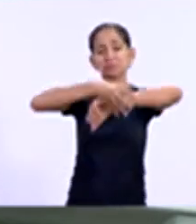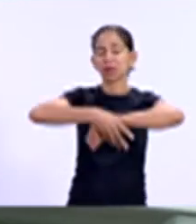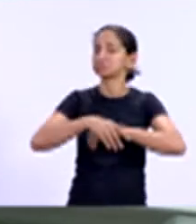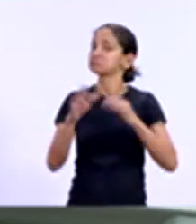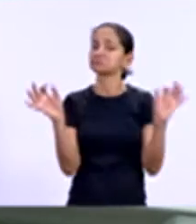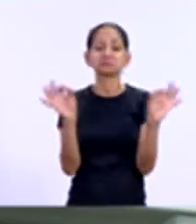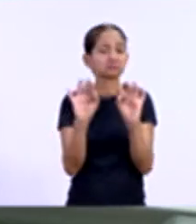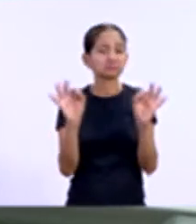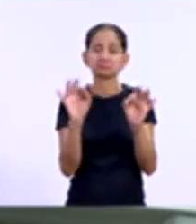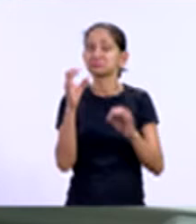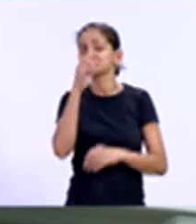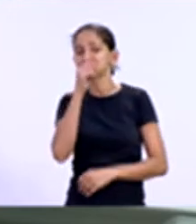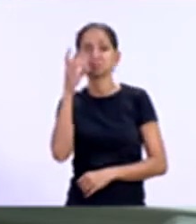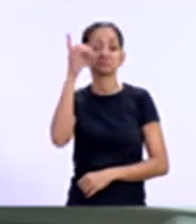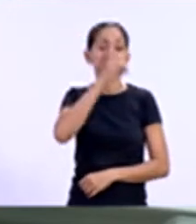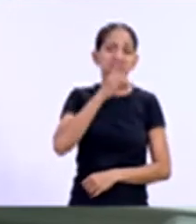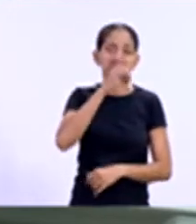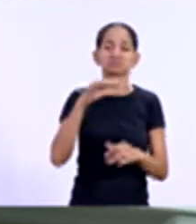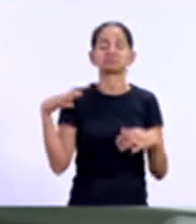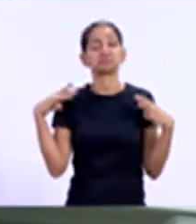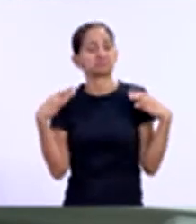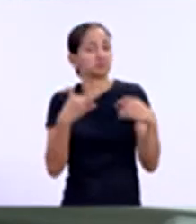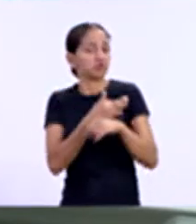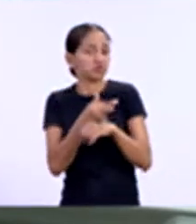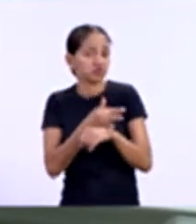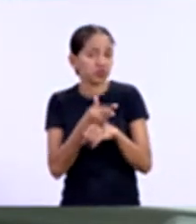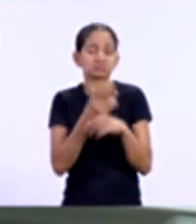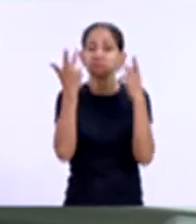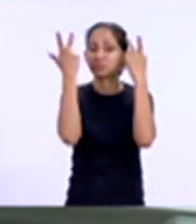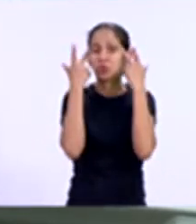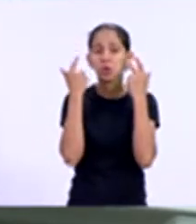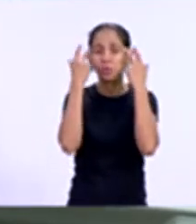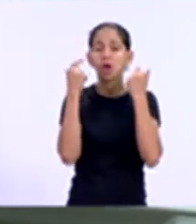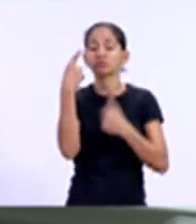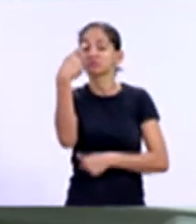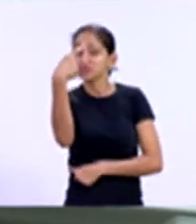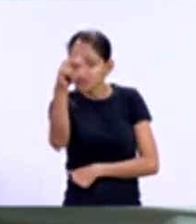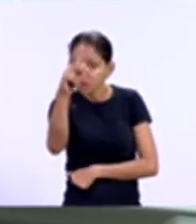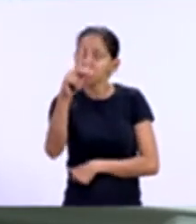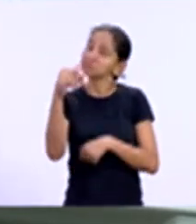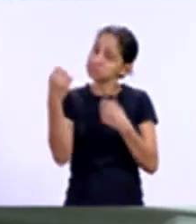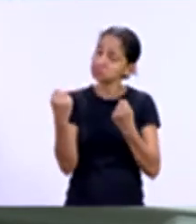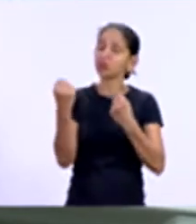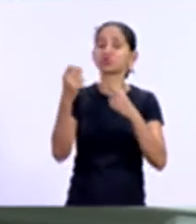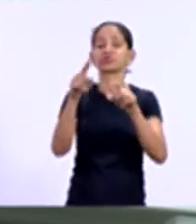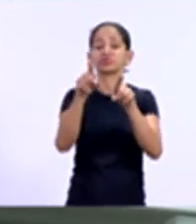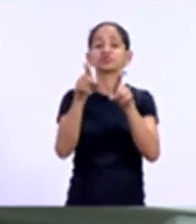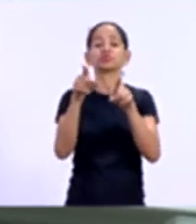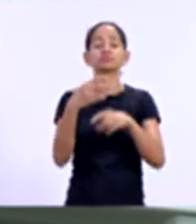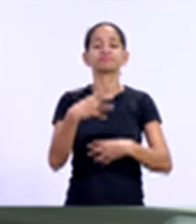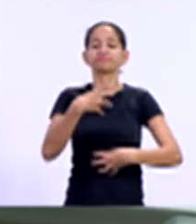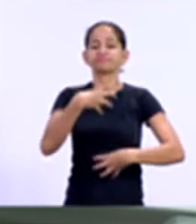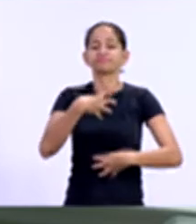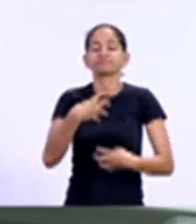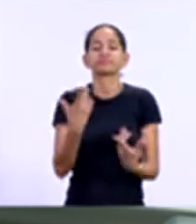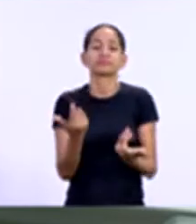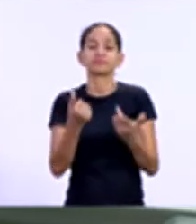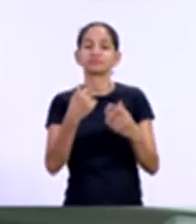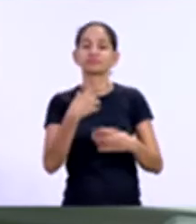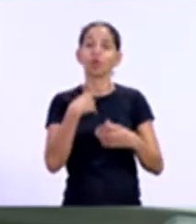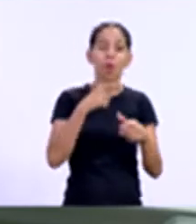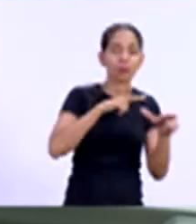semana, sábado, domingo, feriado. Você vai poder acessar conforme a sua